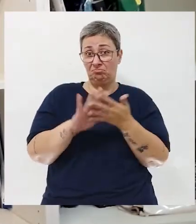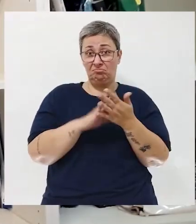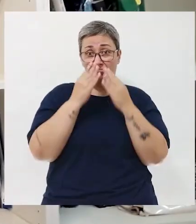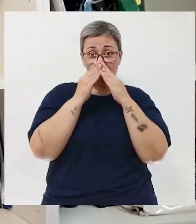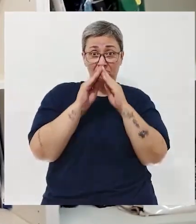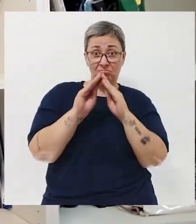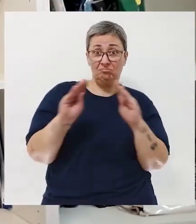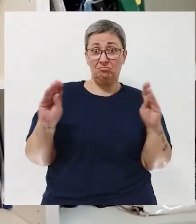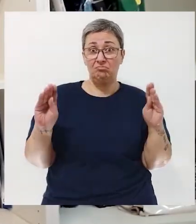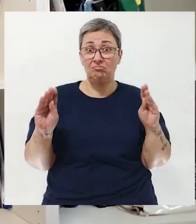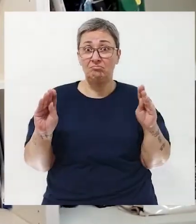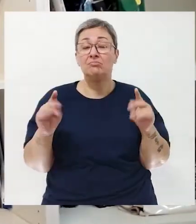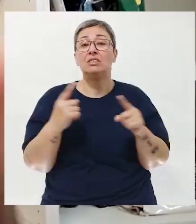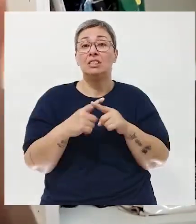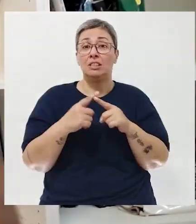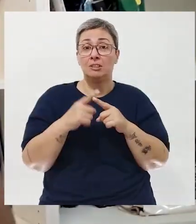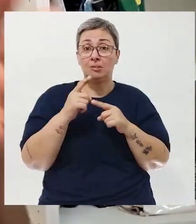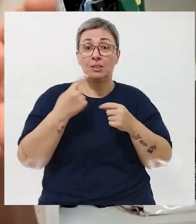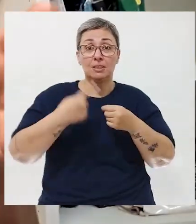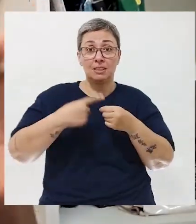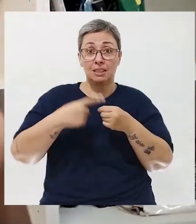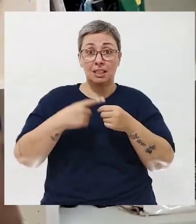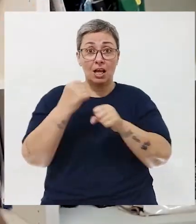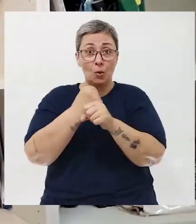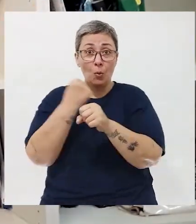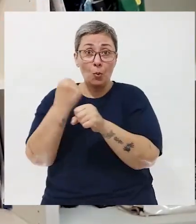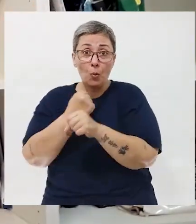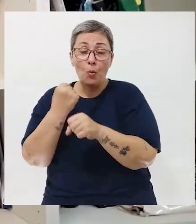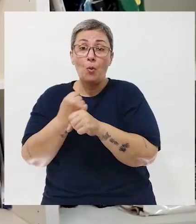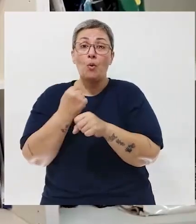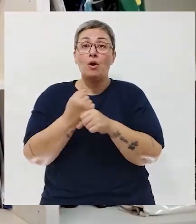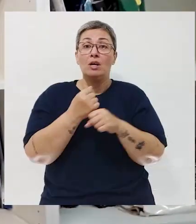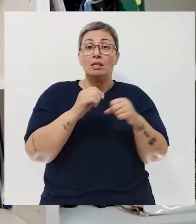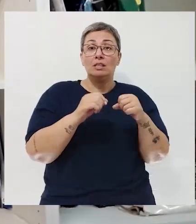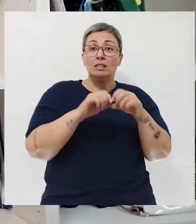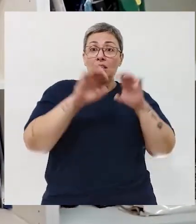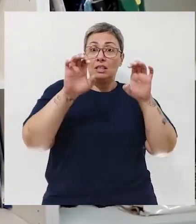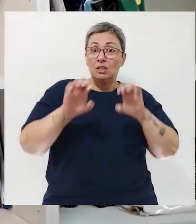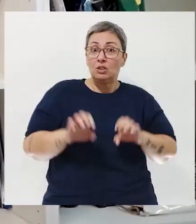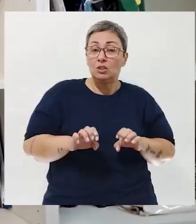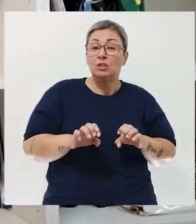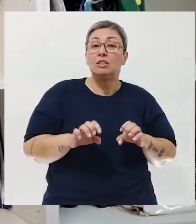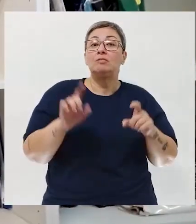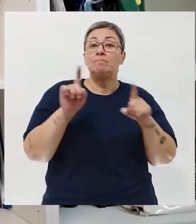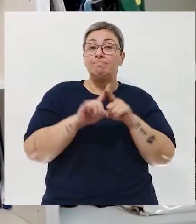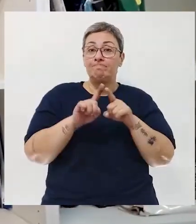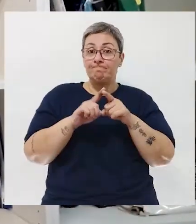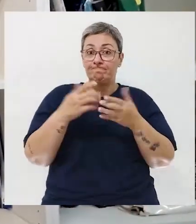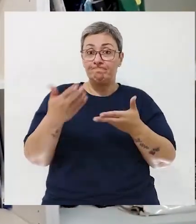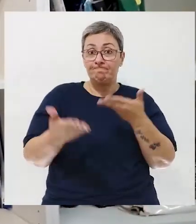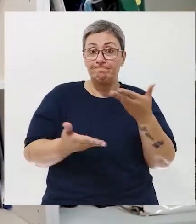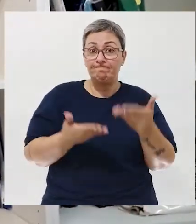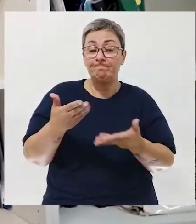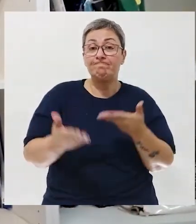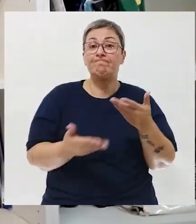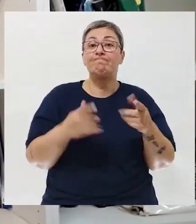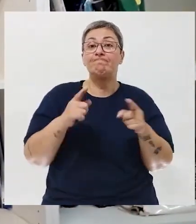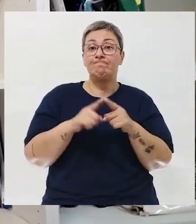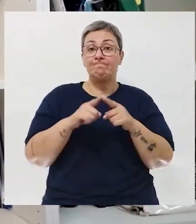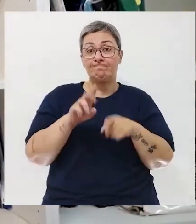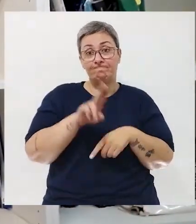né? Com a urbanização e a infraestrutura e os serviços